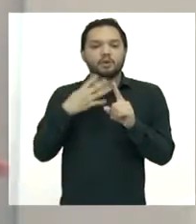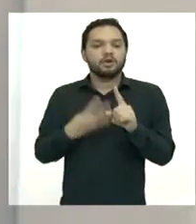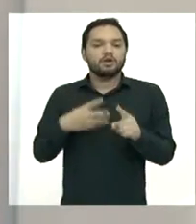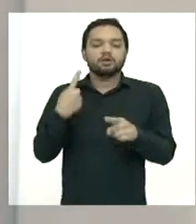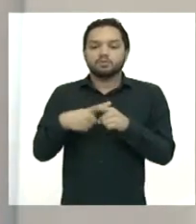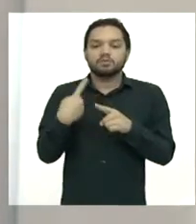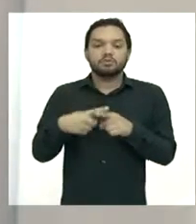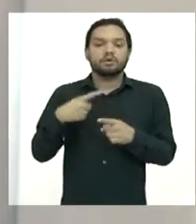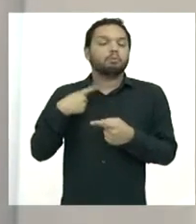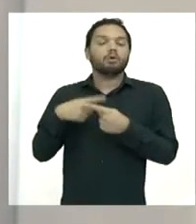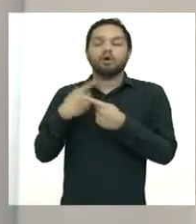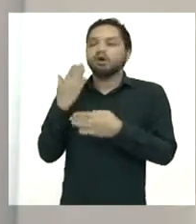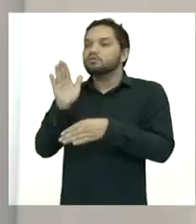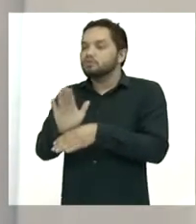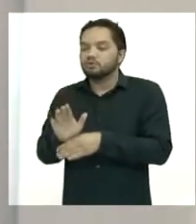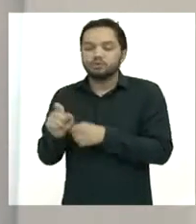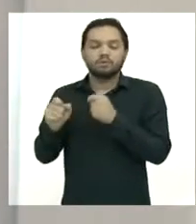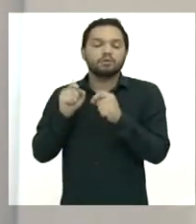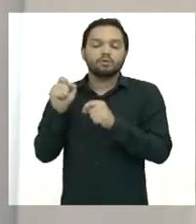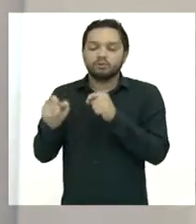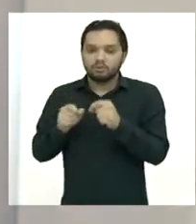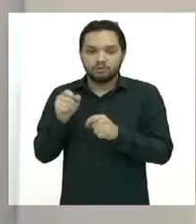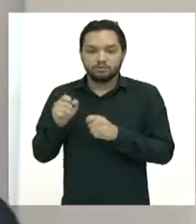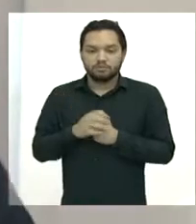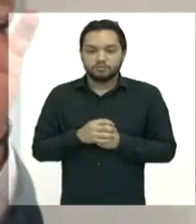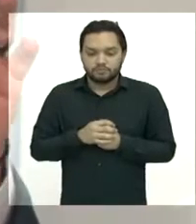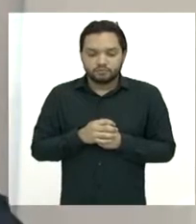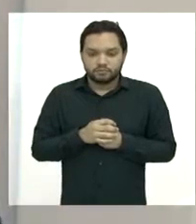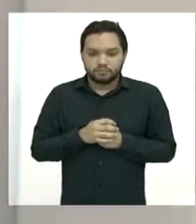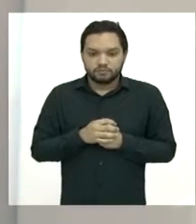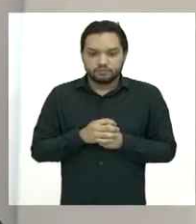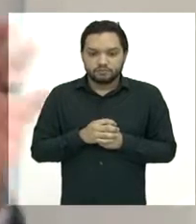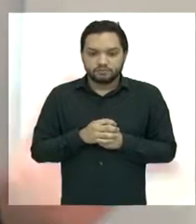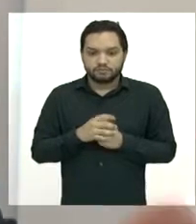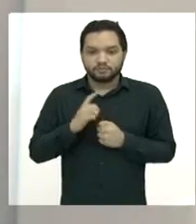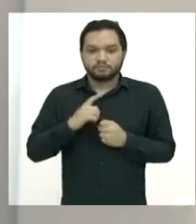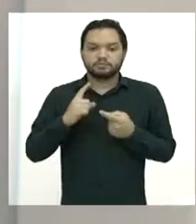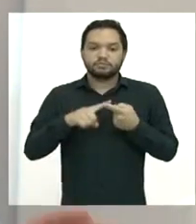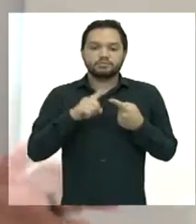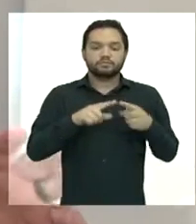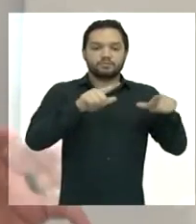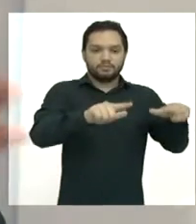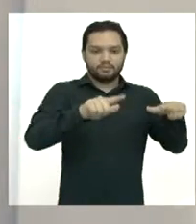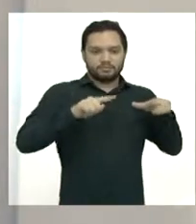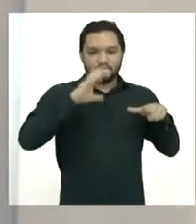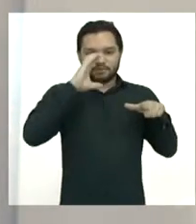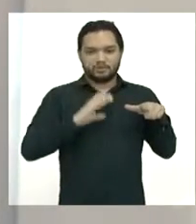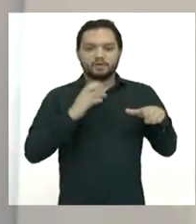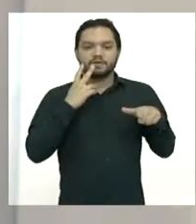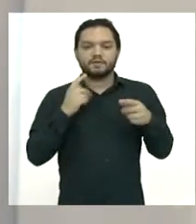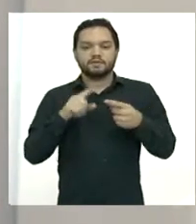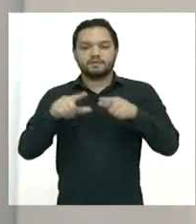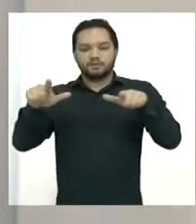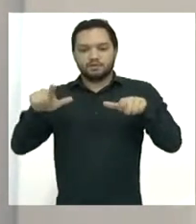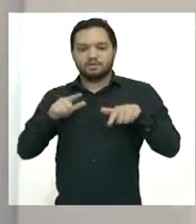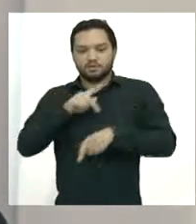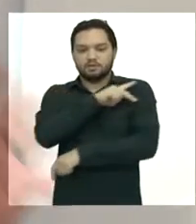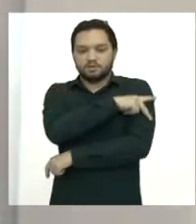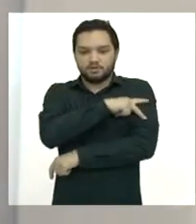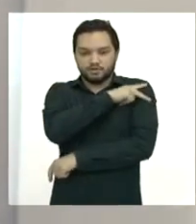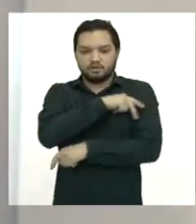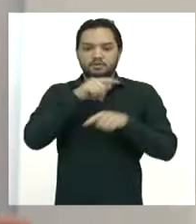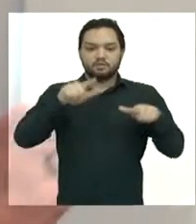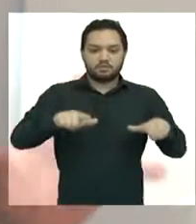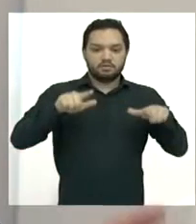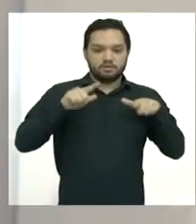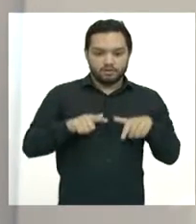Qual foi a colaboração? Qual foi a colaboração dele e teve o título de Cidadão de Fortaleza, Cidadão Piauiense, Cidadão de